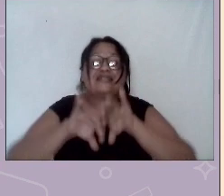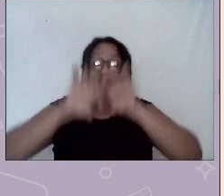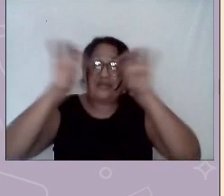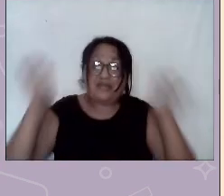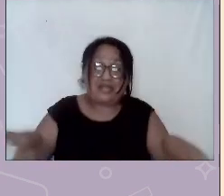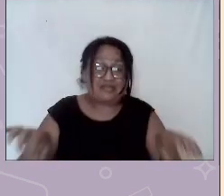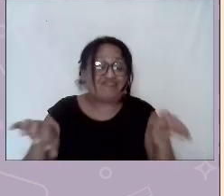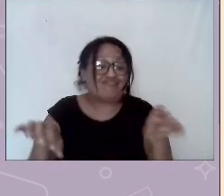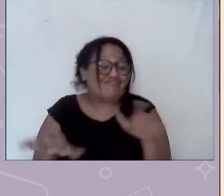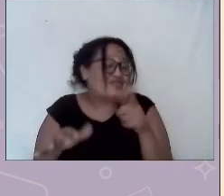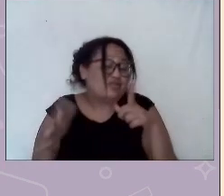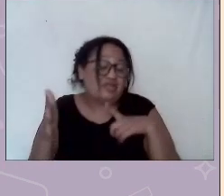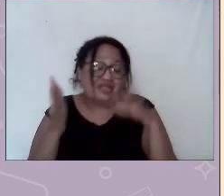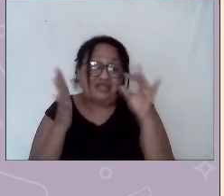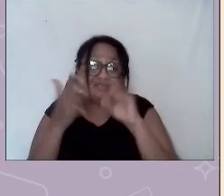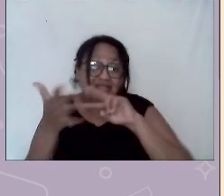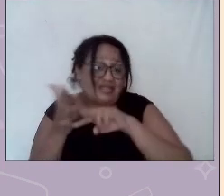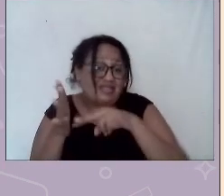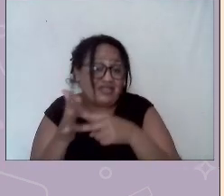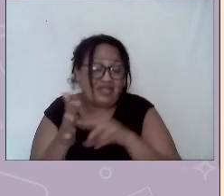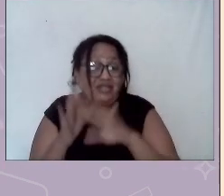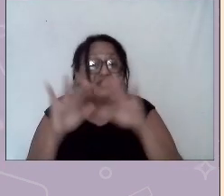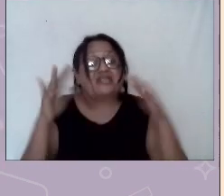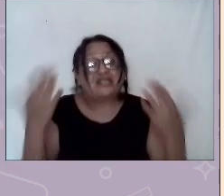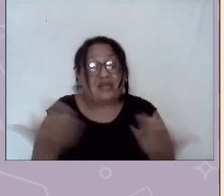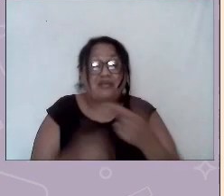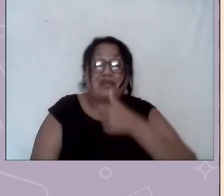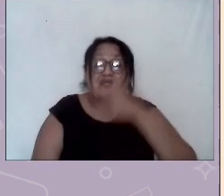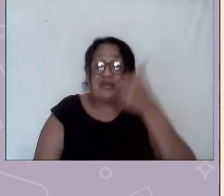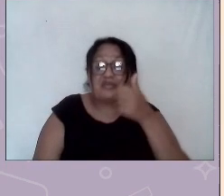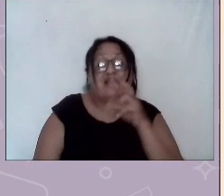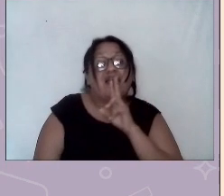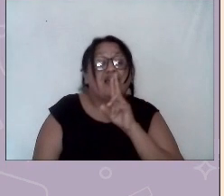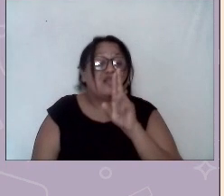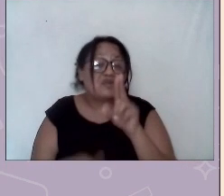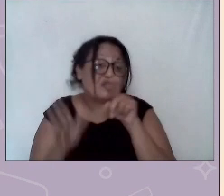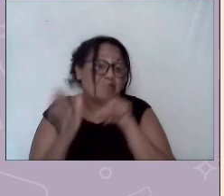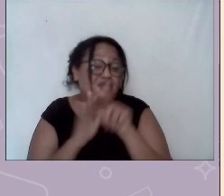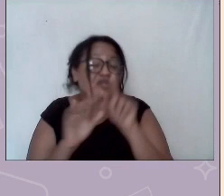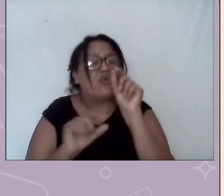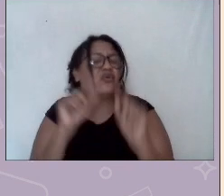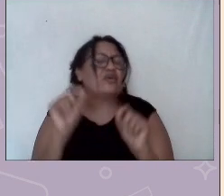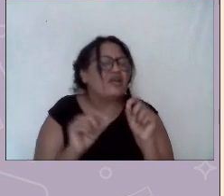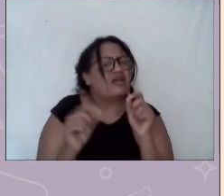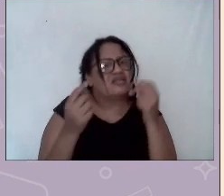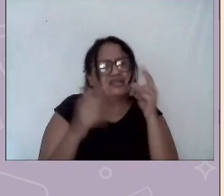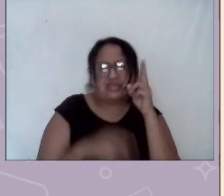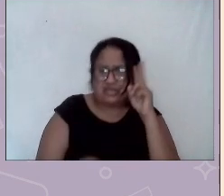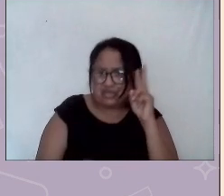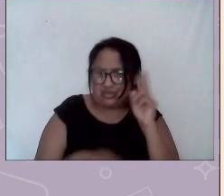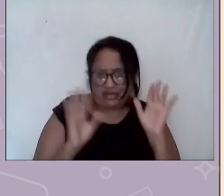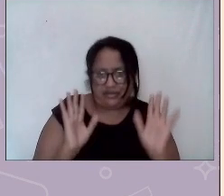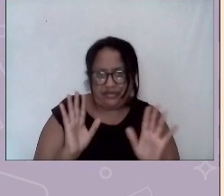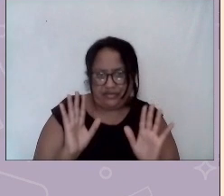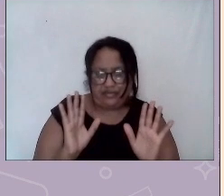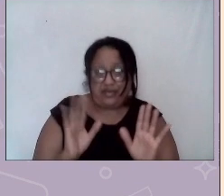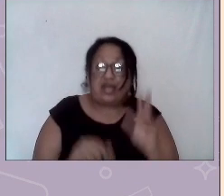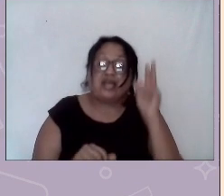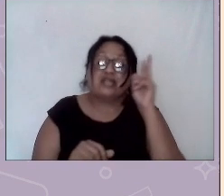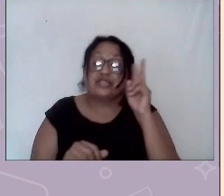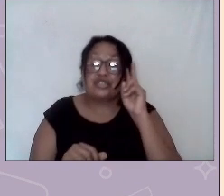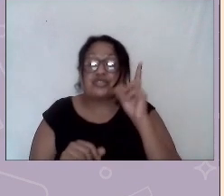significado portanto minha primeira resposta à pergunta o que é a história é que ela se